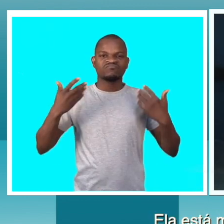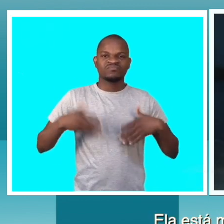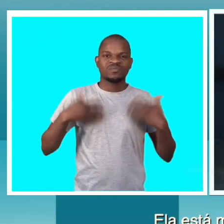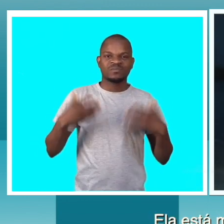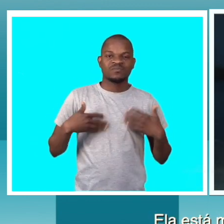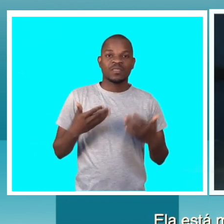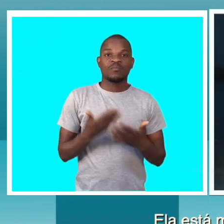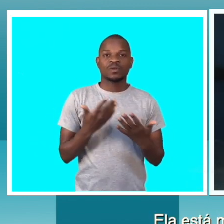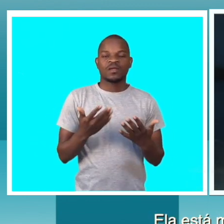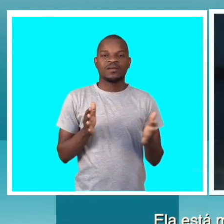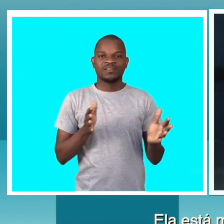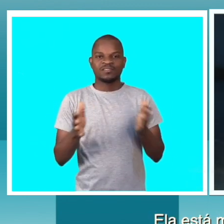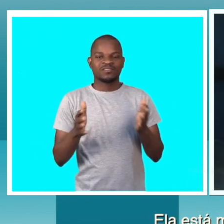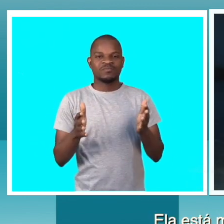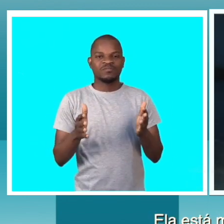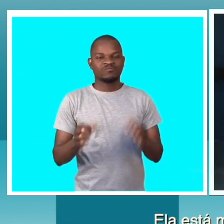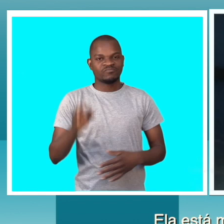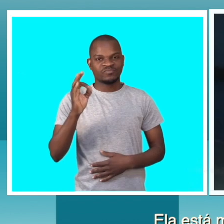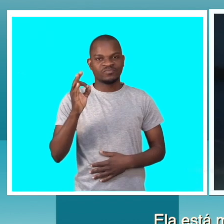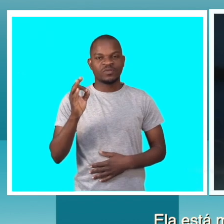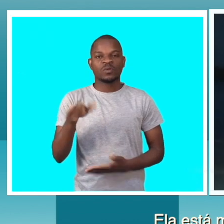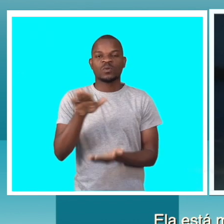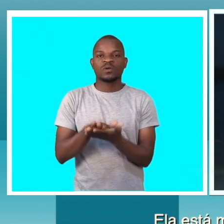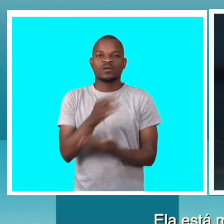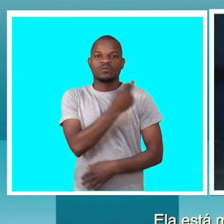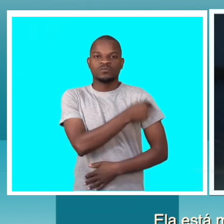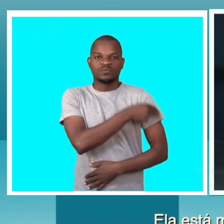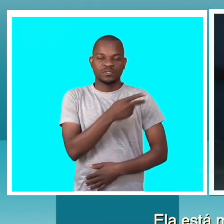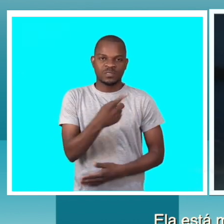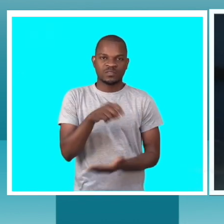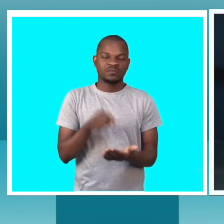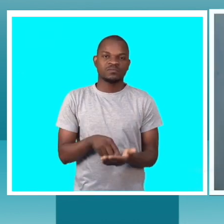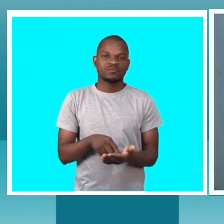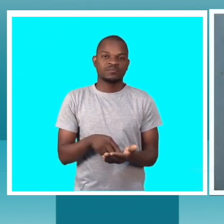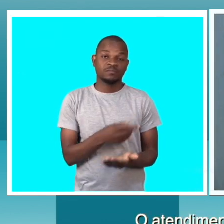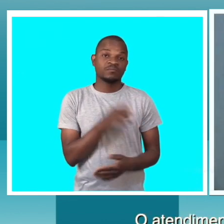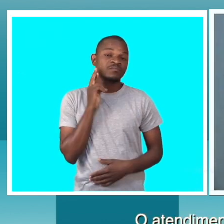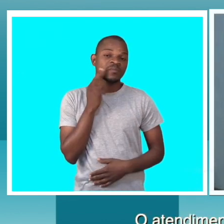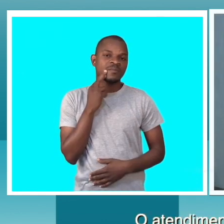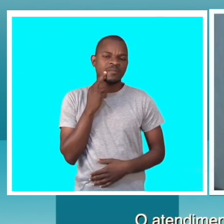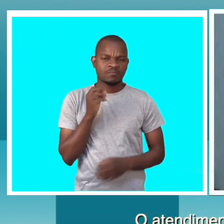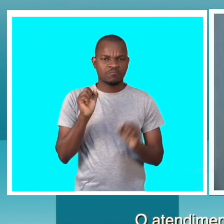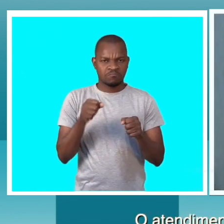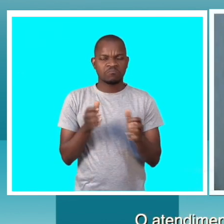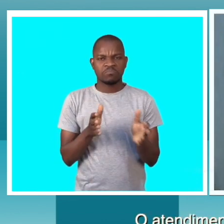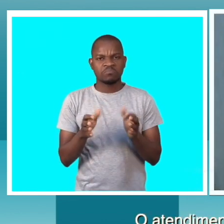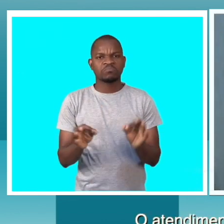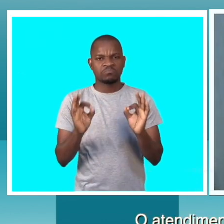do tratamento que teve no Hospital Central de Maputo. O tratamento foi bom.